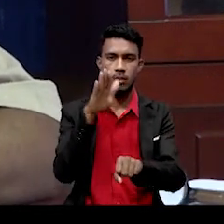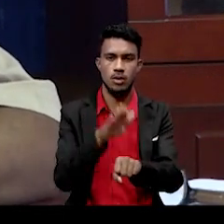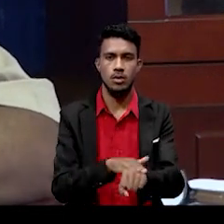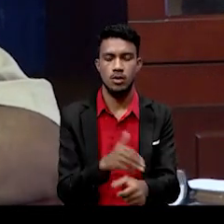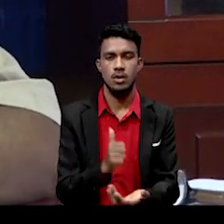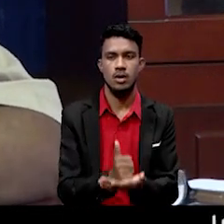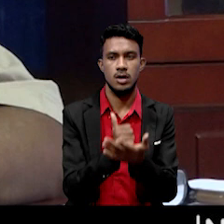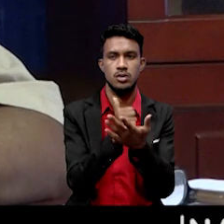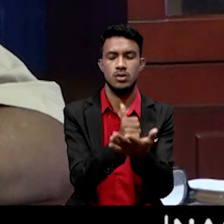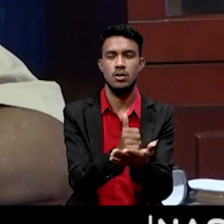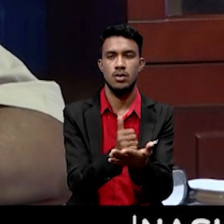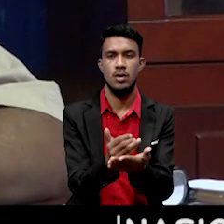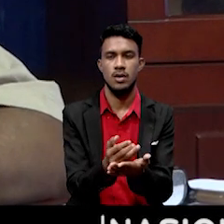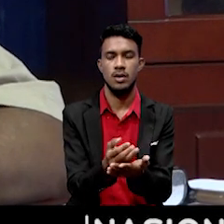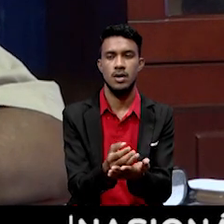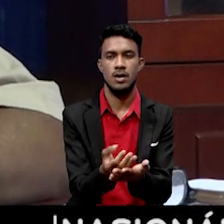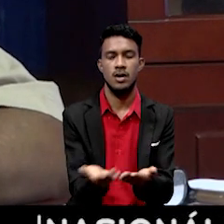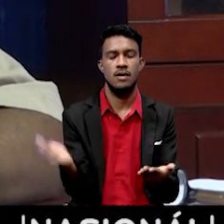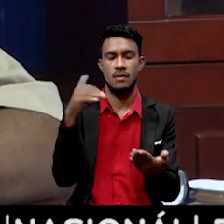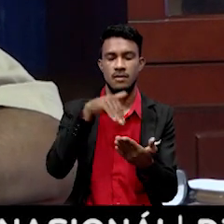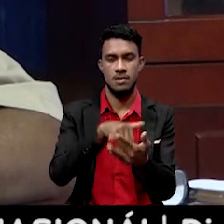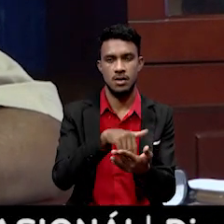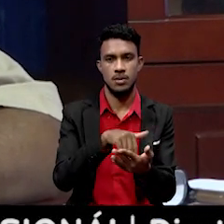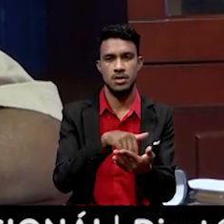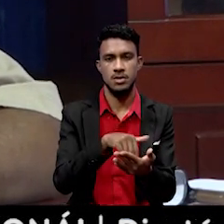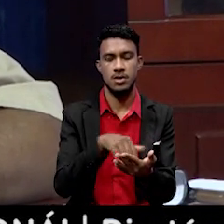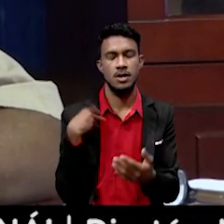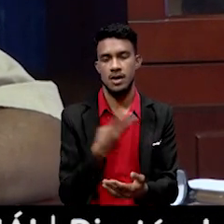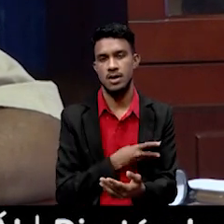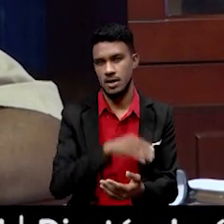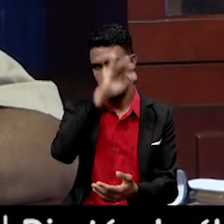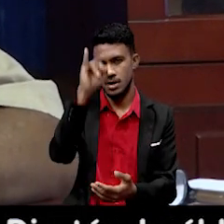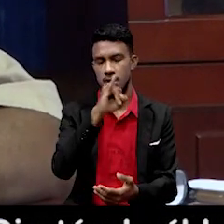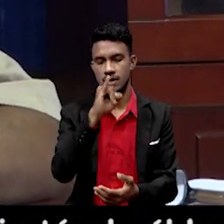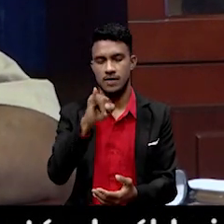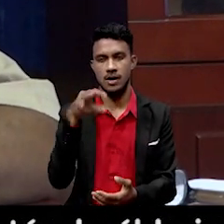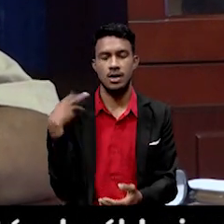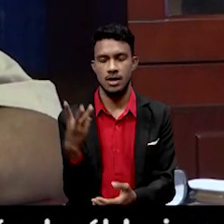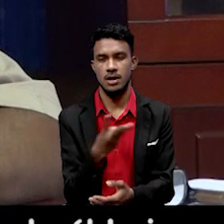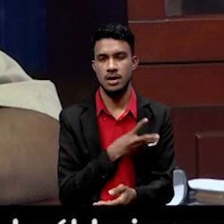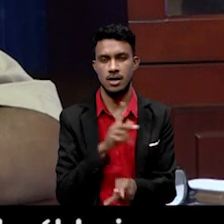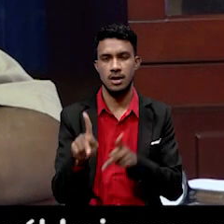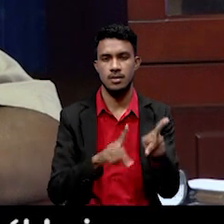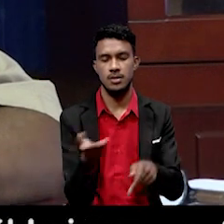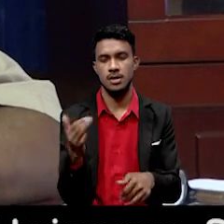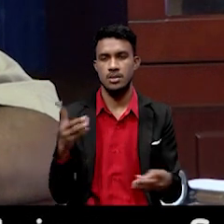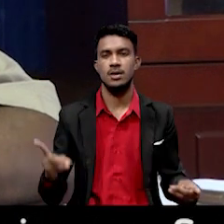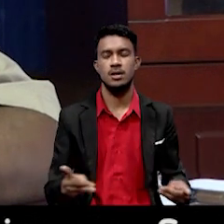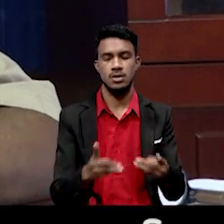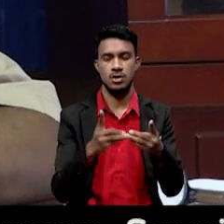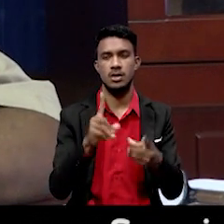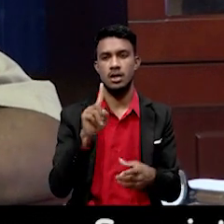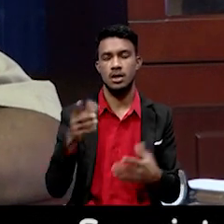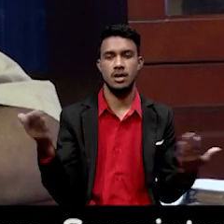apoio de recuperação. Apoio de recuperação ini kita identifika bahwa ia ini komunidade sirene memang afetado, ini memang